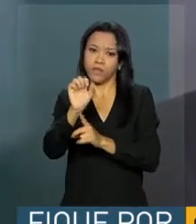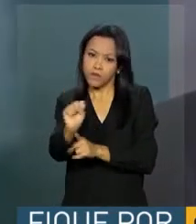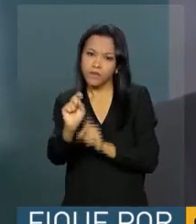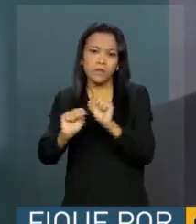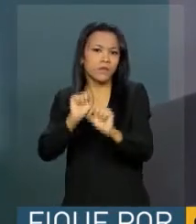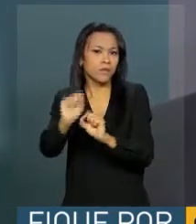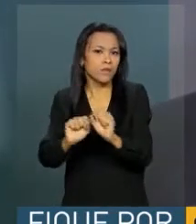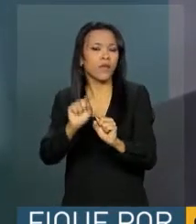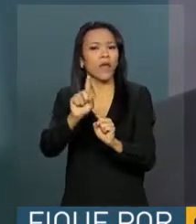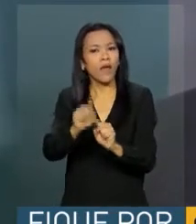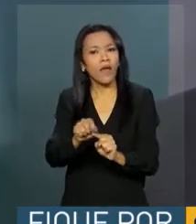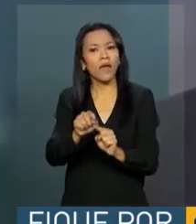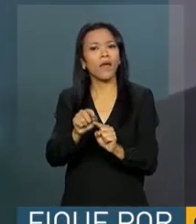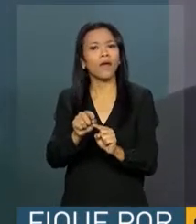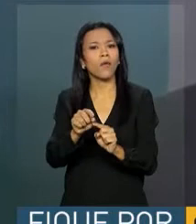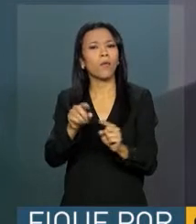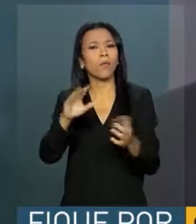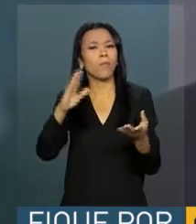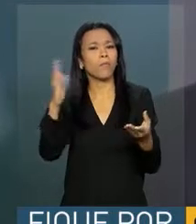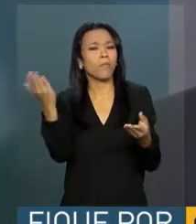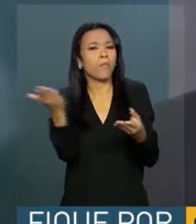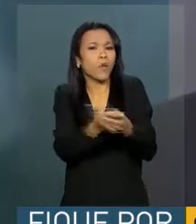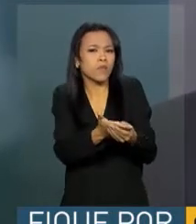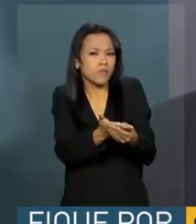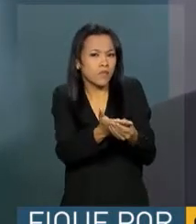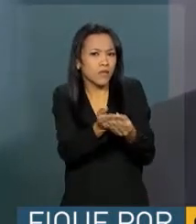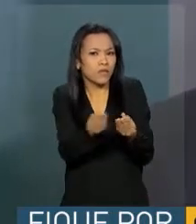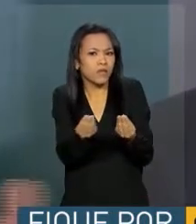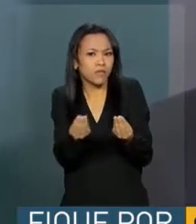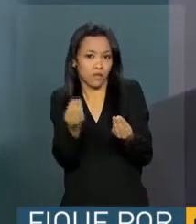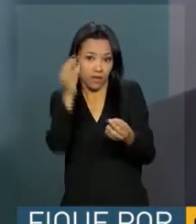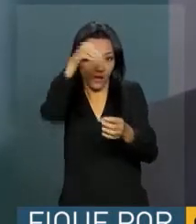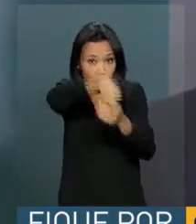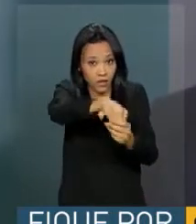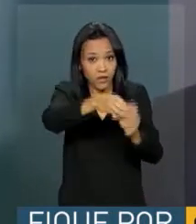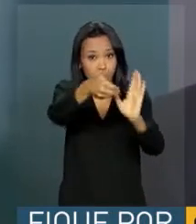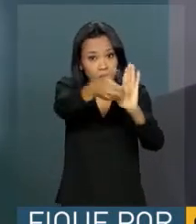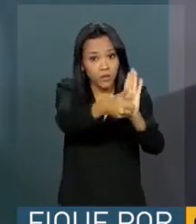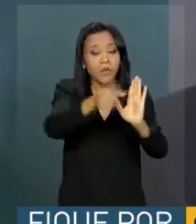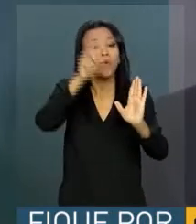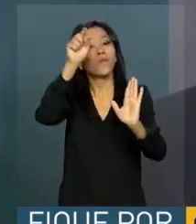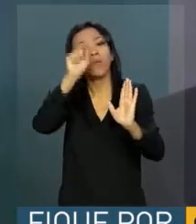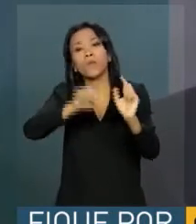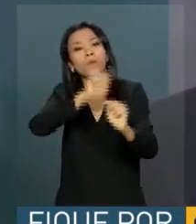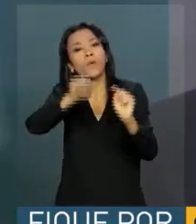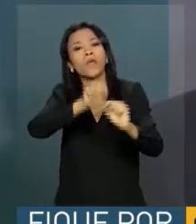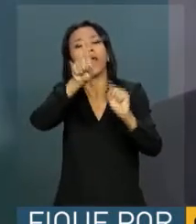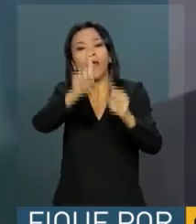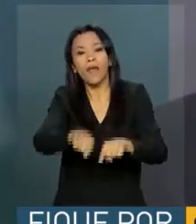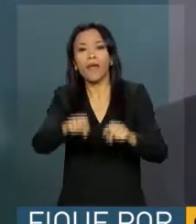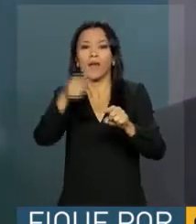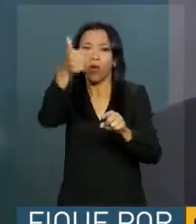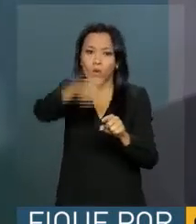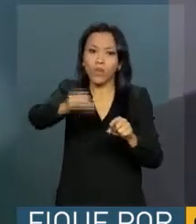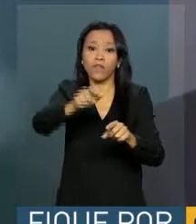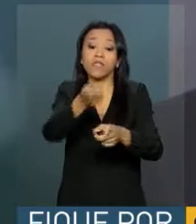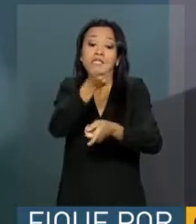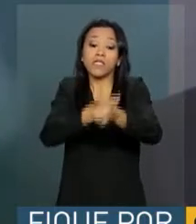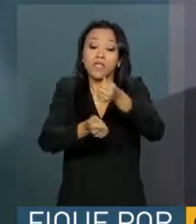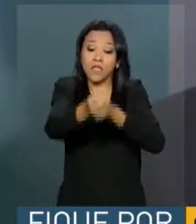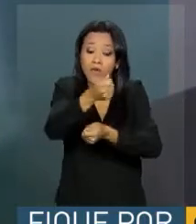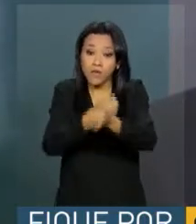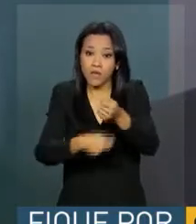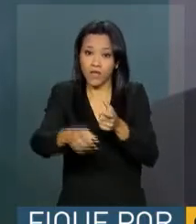aí em andamento no Congresso de refinanciamento das dívidas tributárias. O que nós